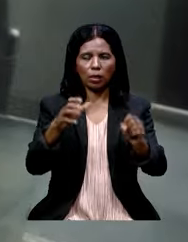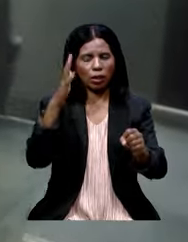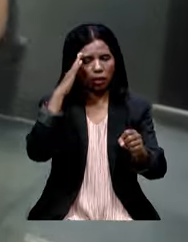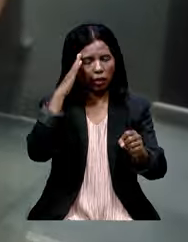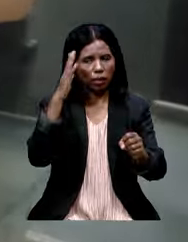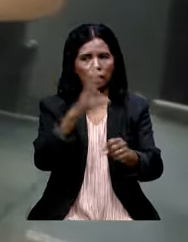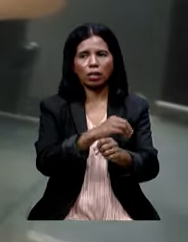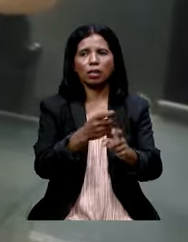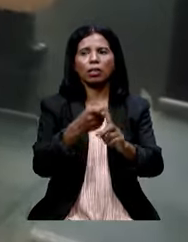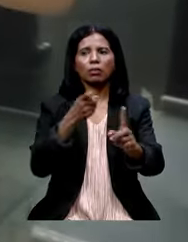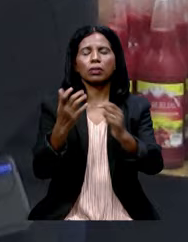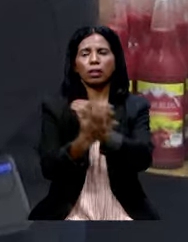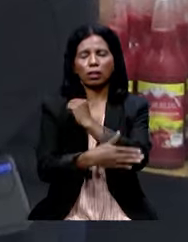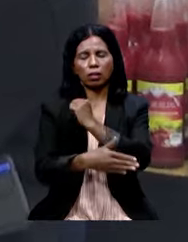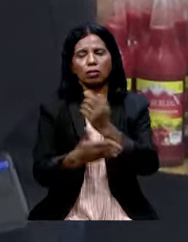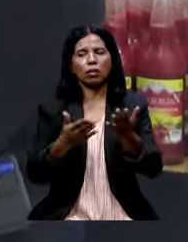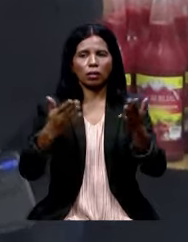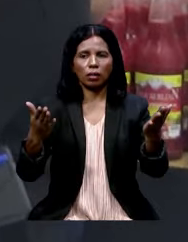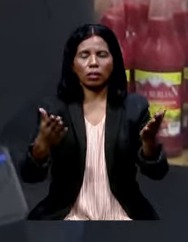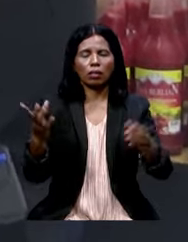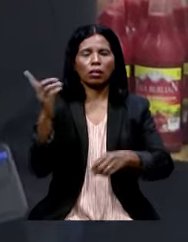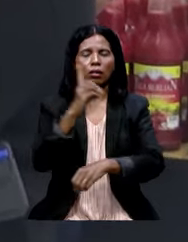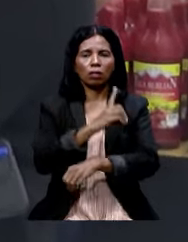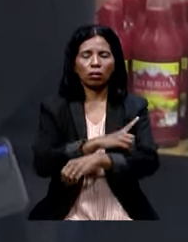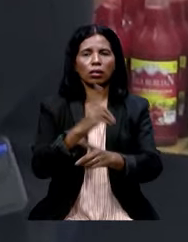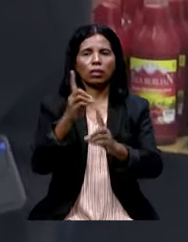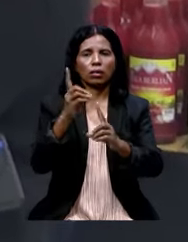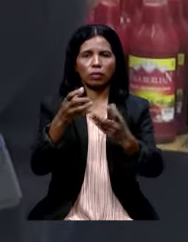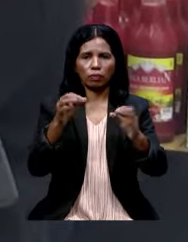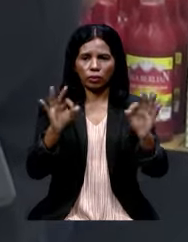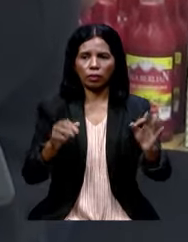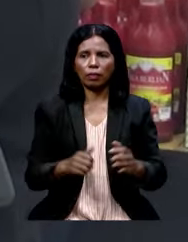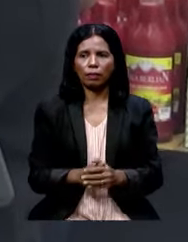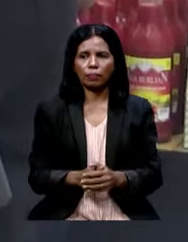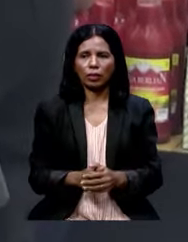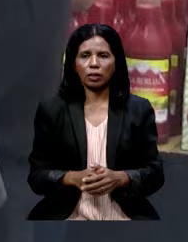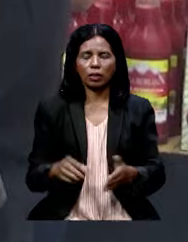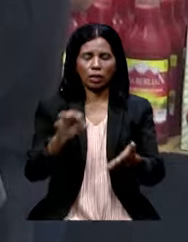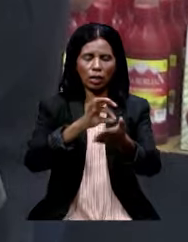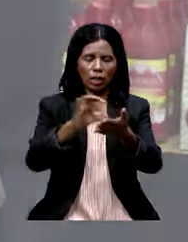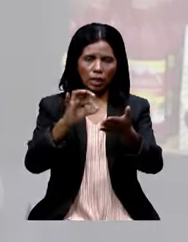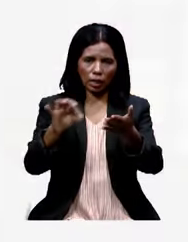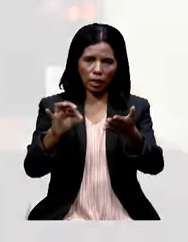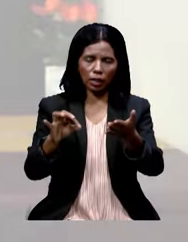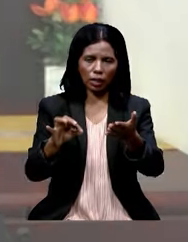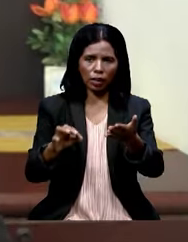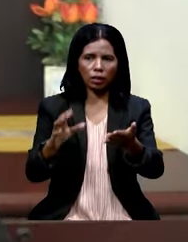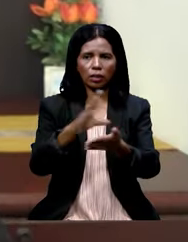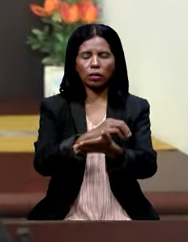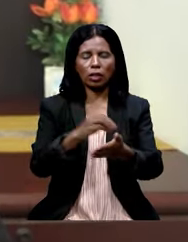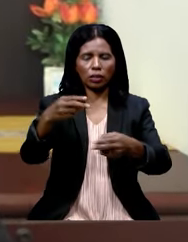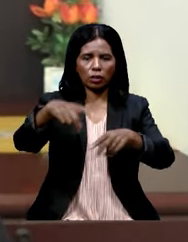produto, refere mais Rússia na São Nebê, no Nieloron prazo. Maka, se repetem, se tal ia geleira lá,